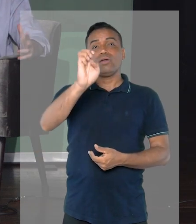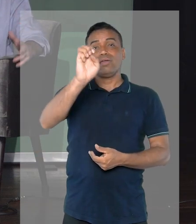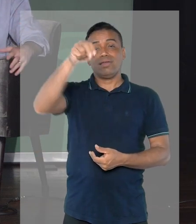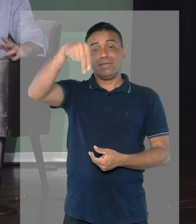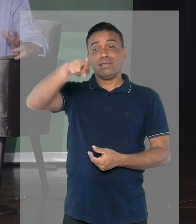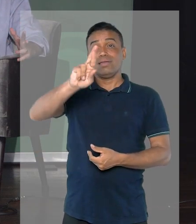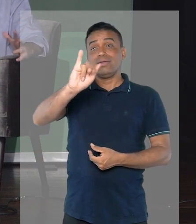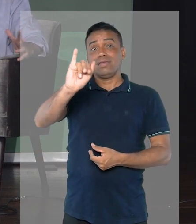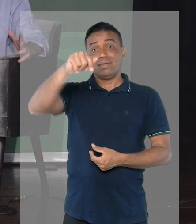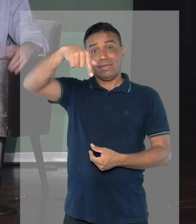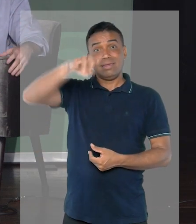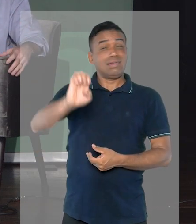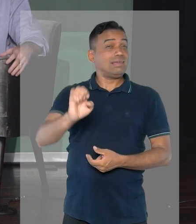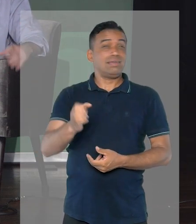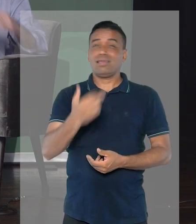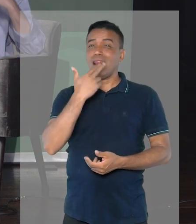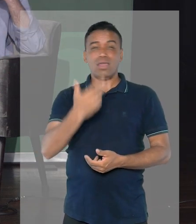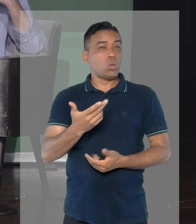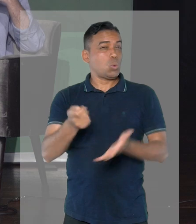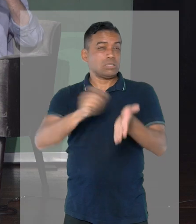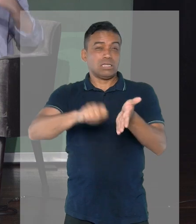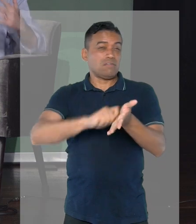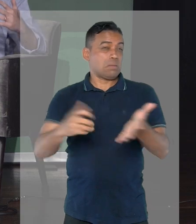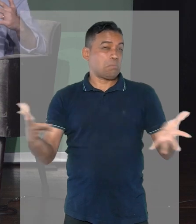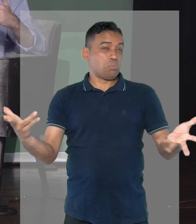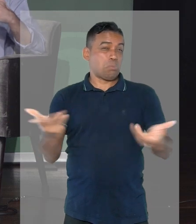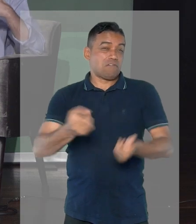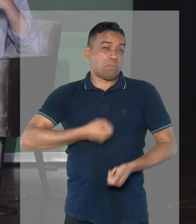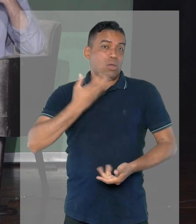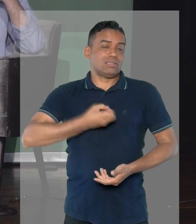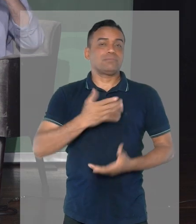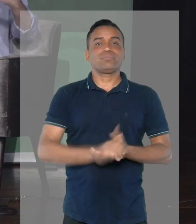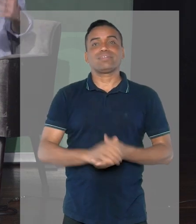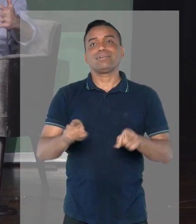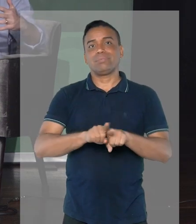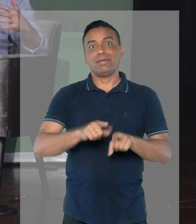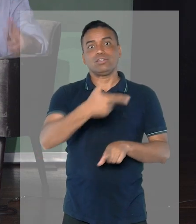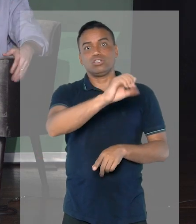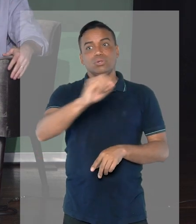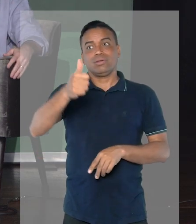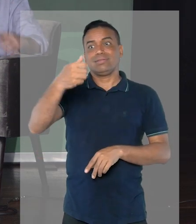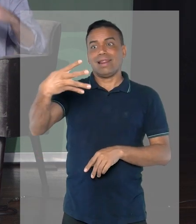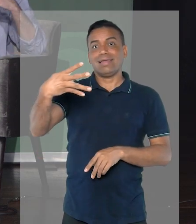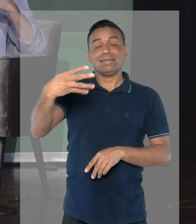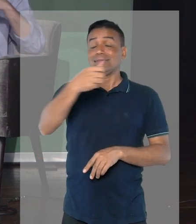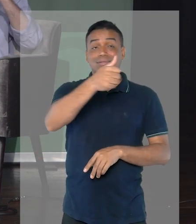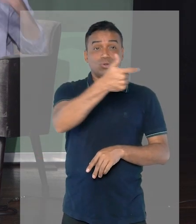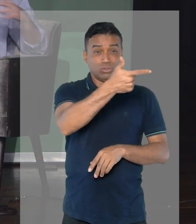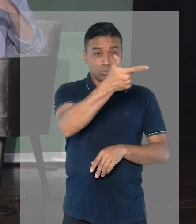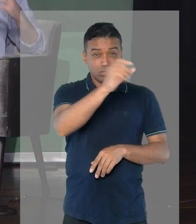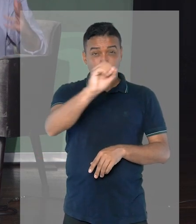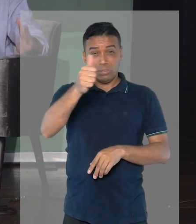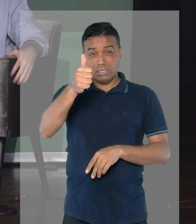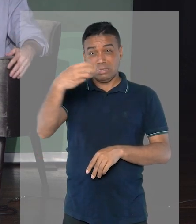da língua, é uma coisa maravilhosa. E a gente vem de uma geração de 2013 que tem um excesso, eu acho, às vezes. Que tem poetas